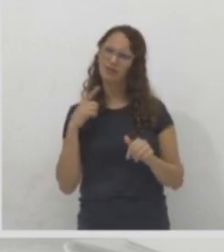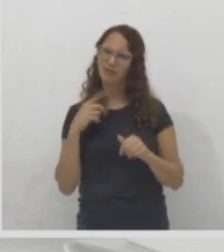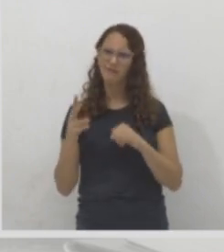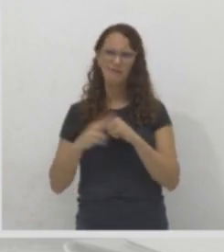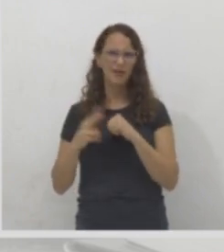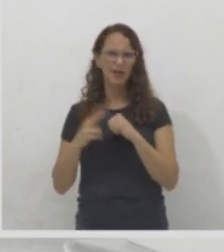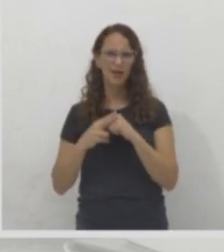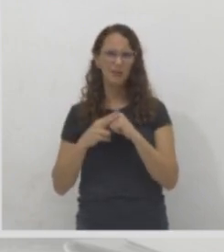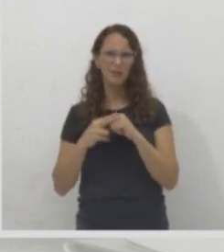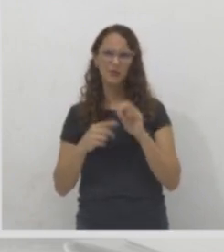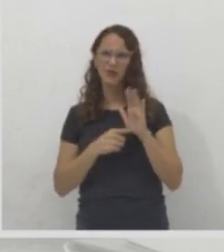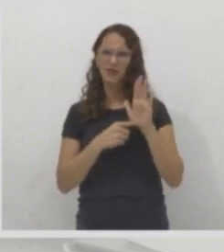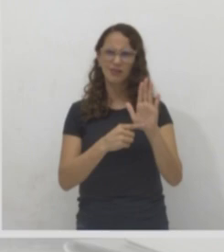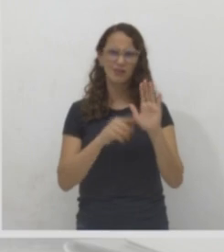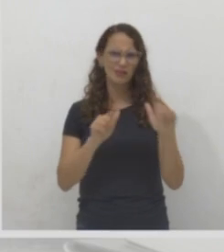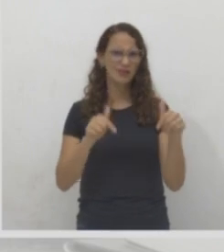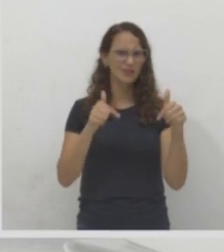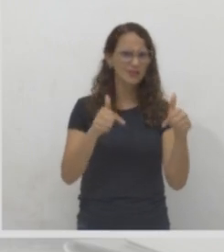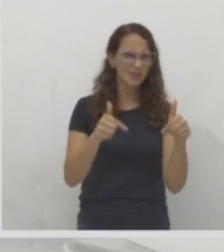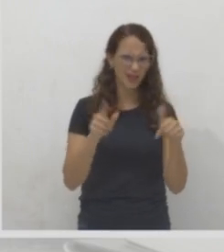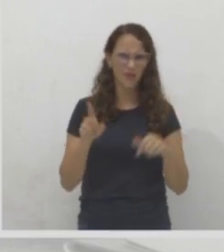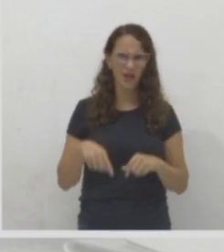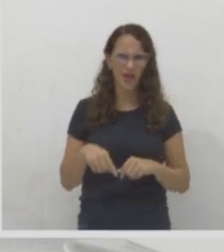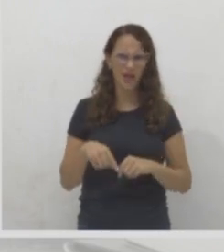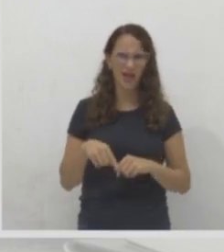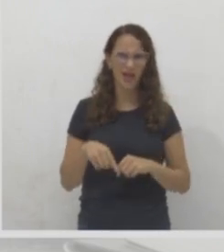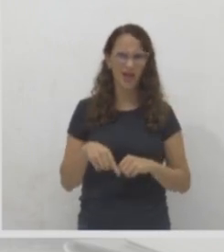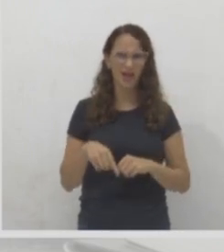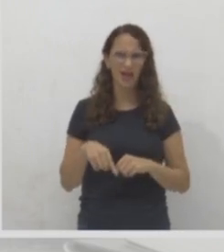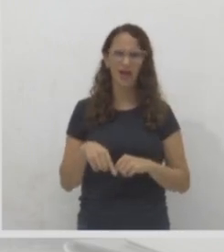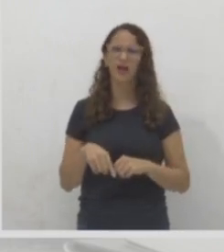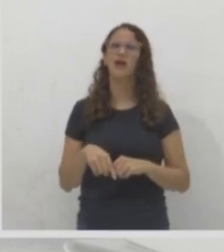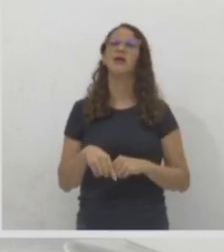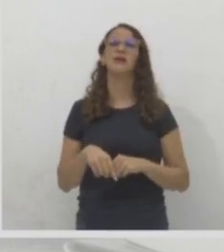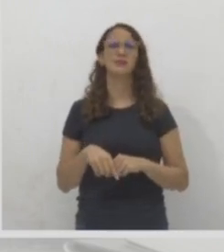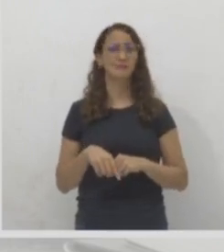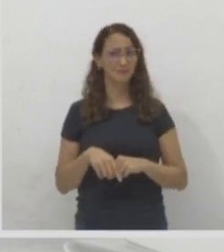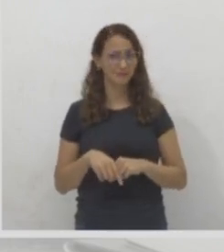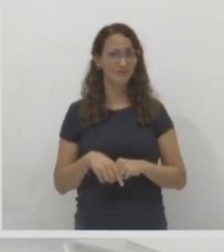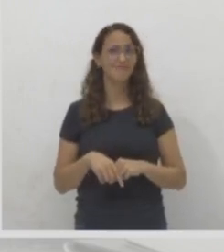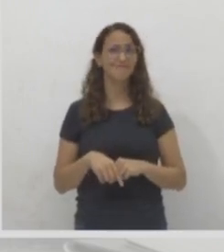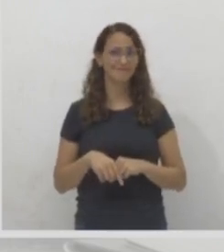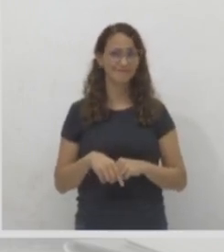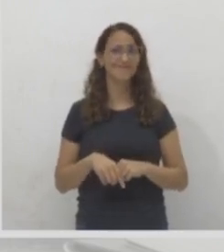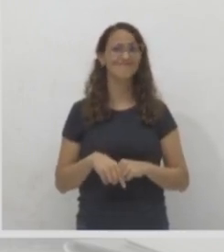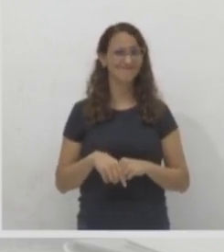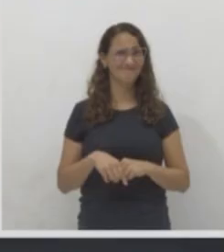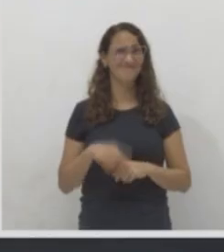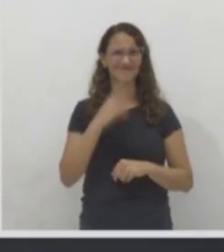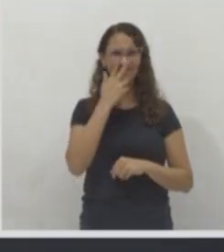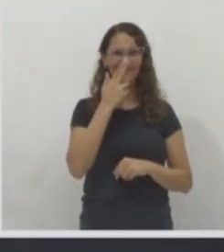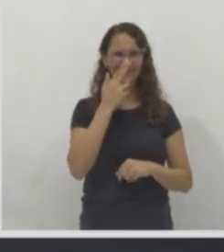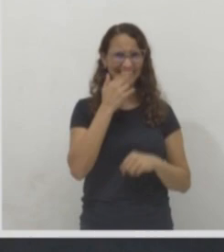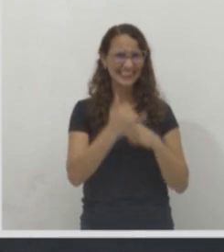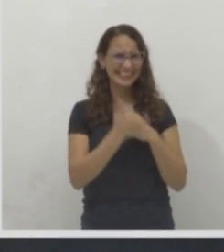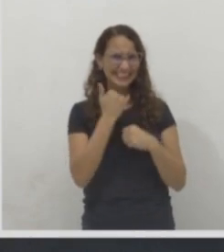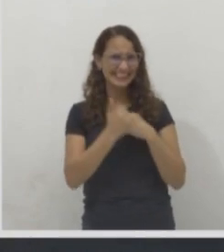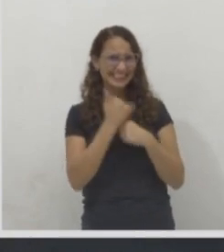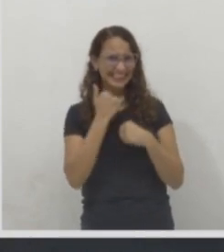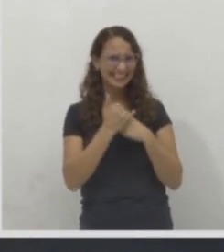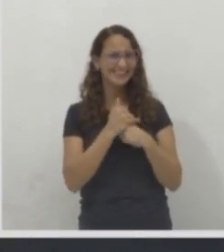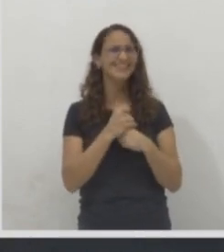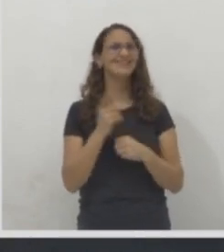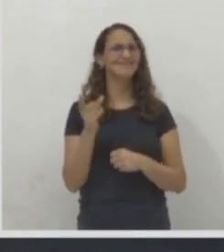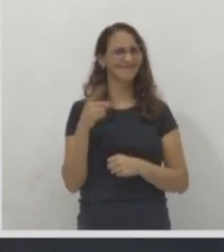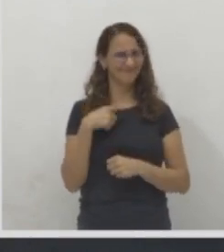ação? É isso? Não, pior, que teremos sim. Parece pegadinha, né? Parece uma armadilha isso daí.